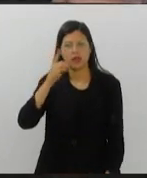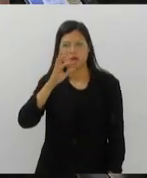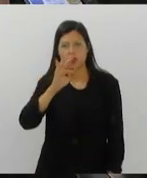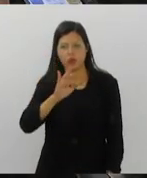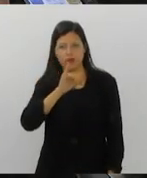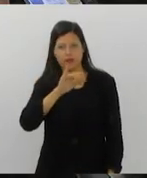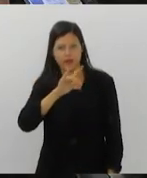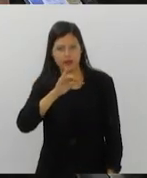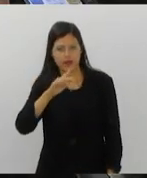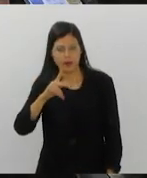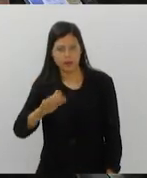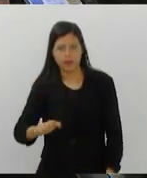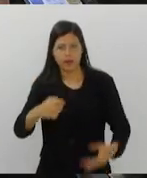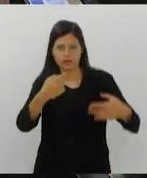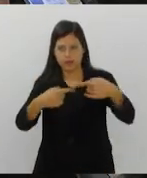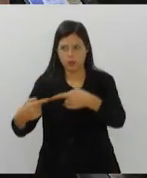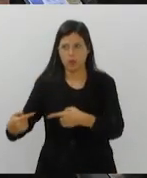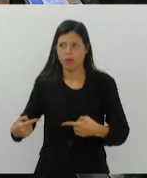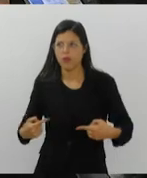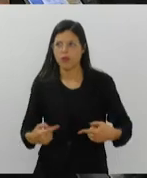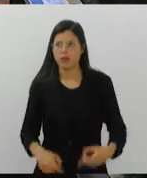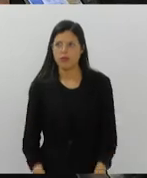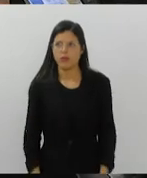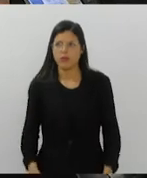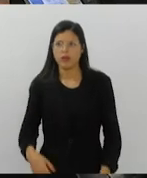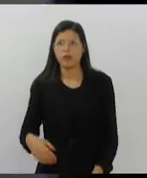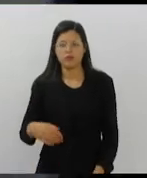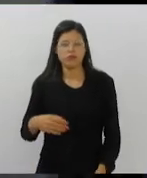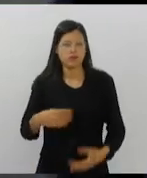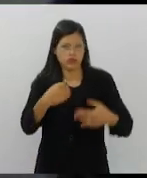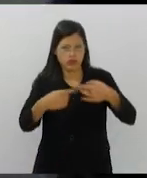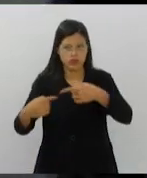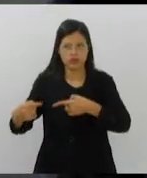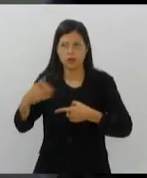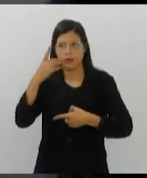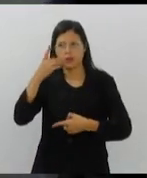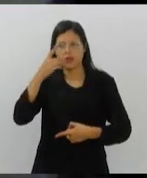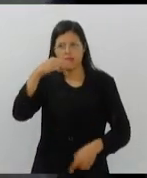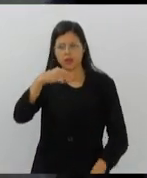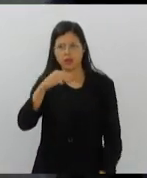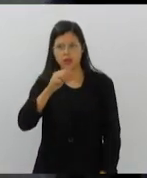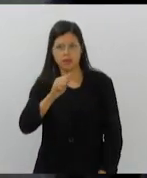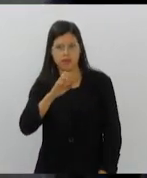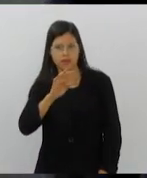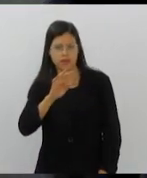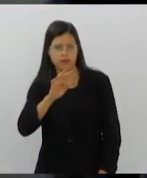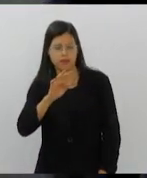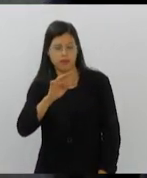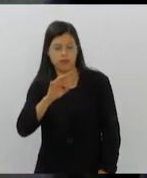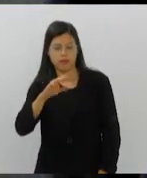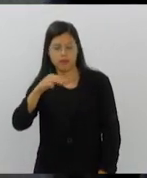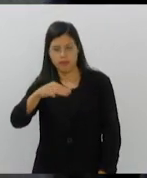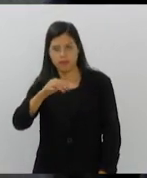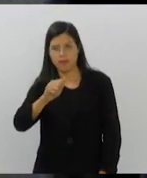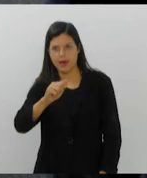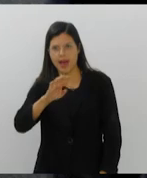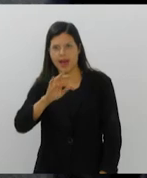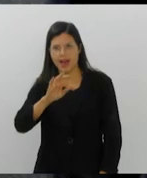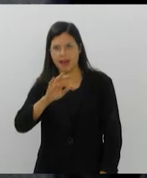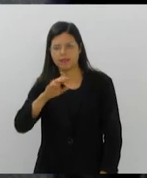Em discussão, não havendo quem... Presidente. Deputada Marta Rocha, obrigada. Por gentileza. Rapidamente, em primeiro lugar, eu quero